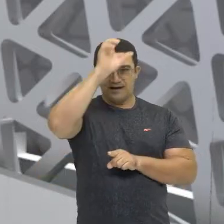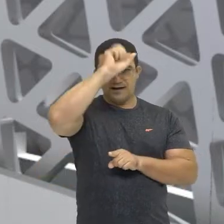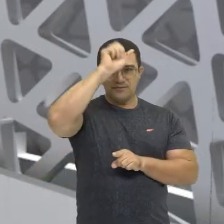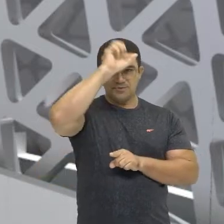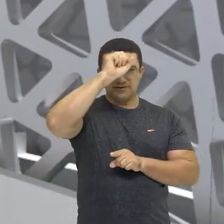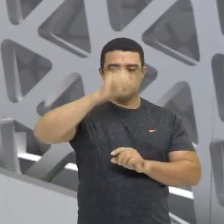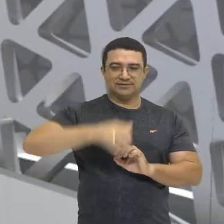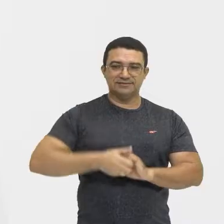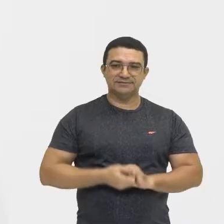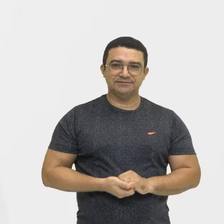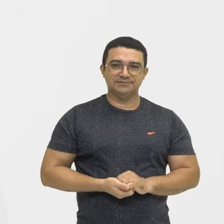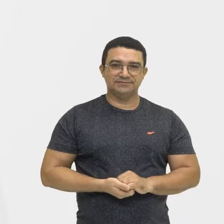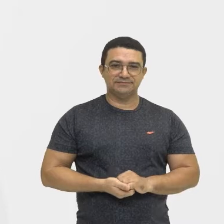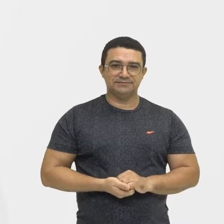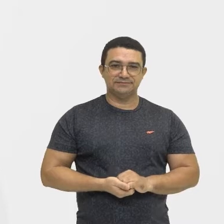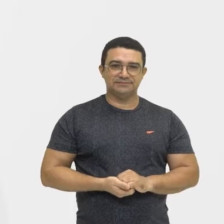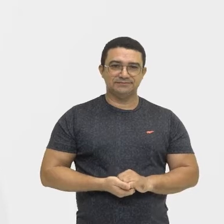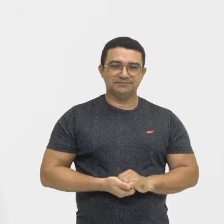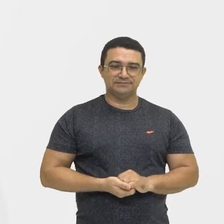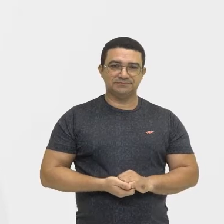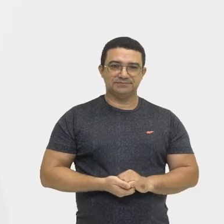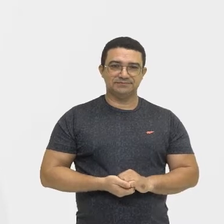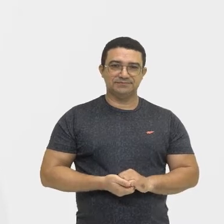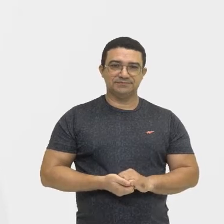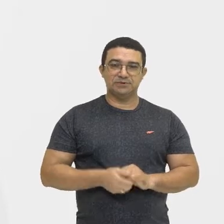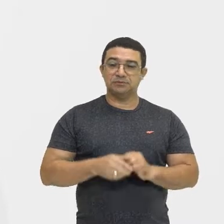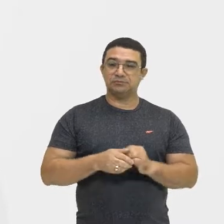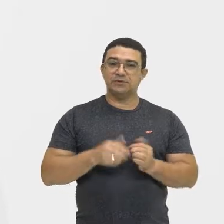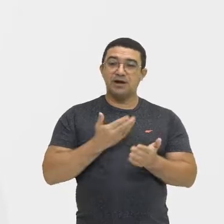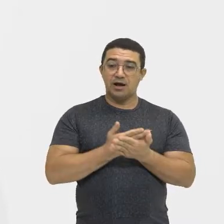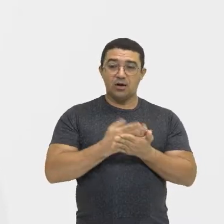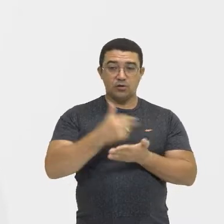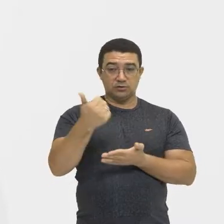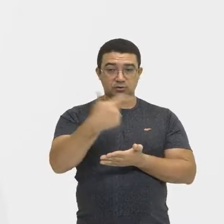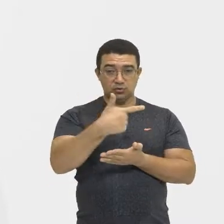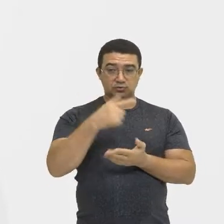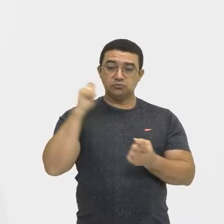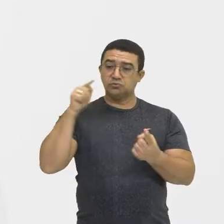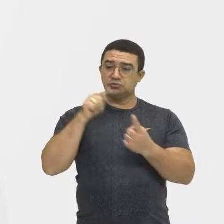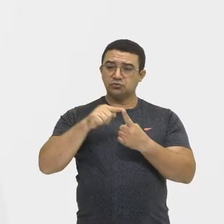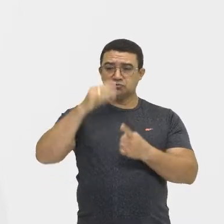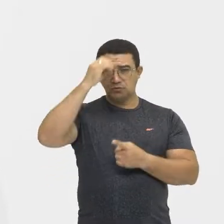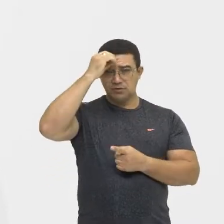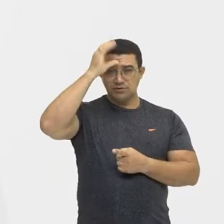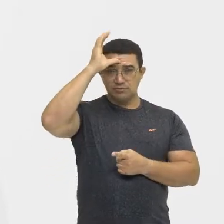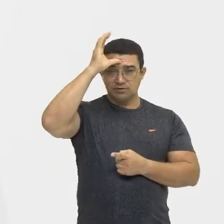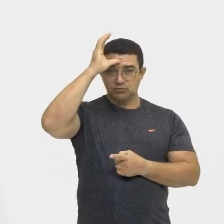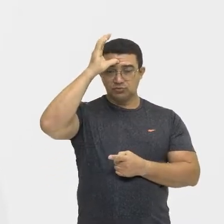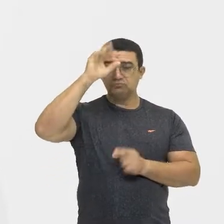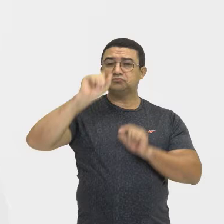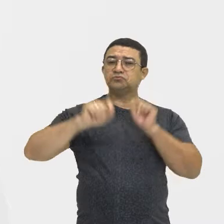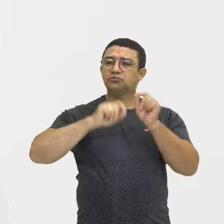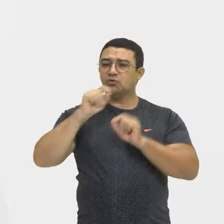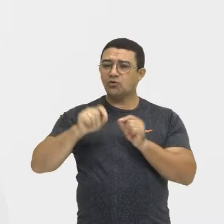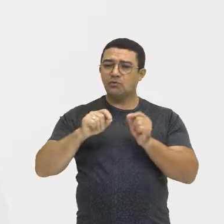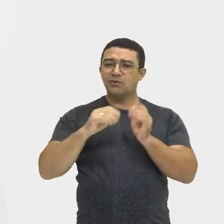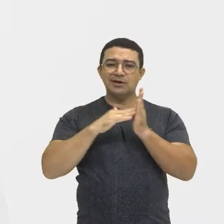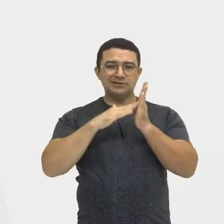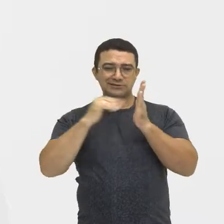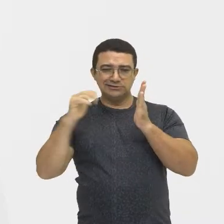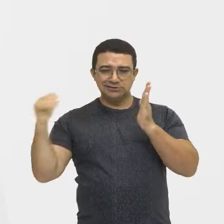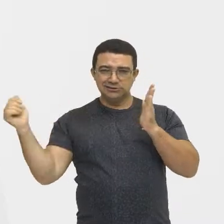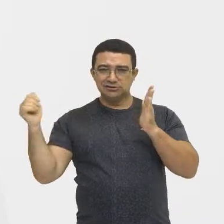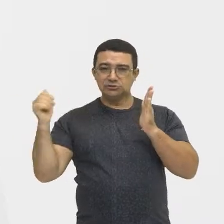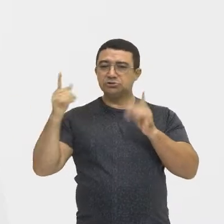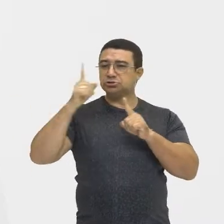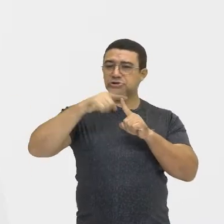então, conhecer isso? Olha, nossa aula de número 12 tem como objeto de conhecimento estilos de época, que são